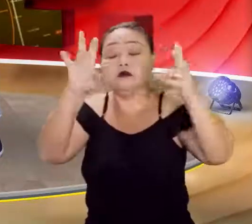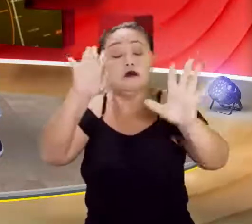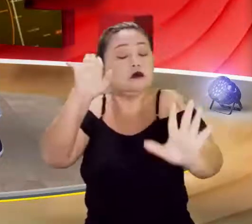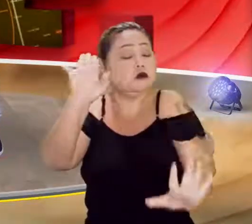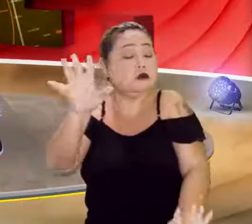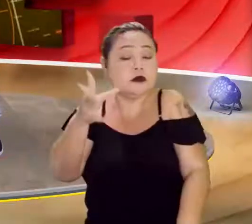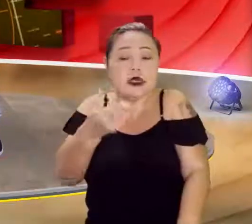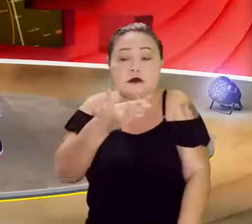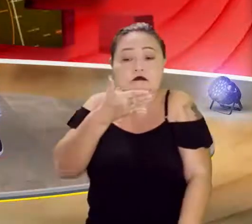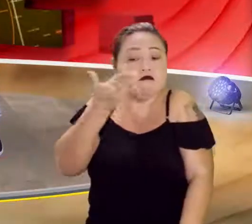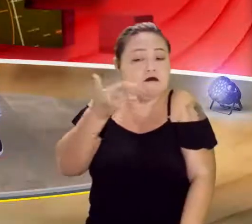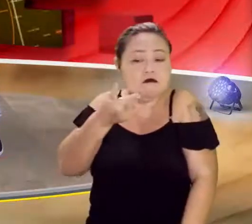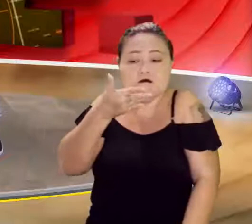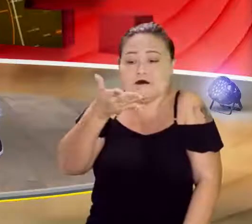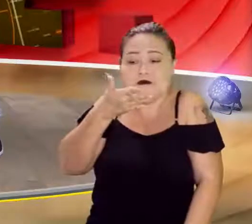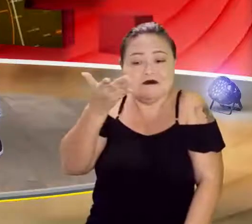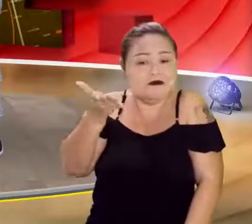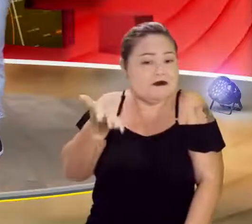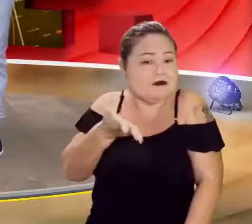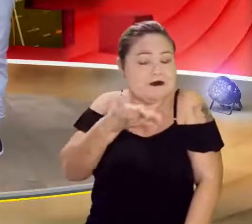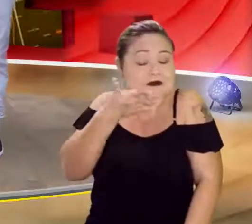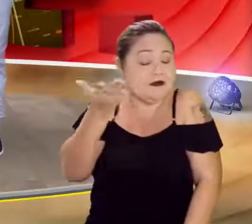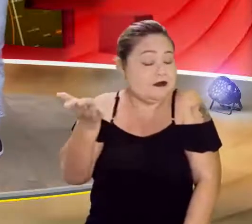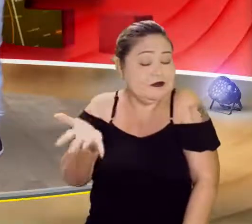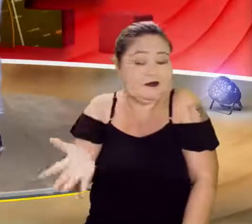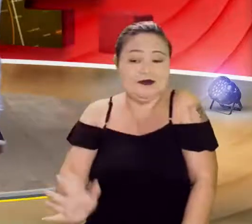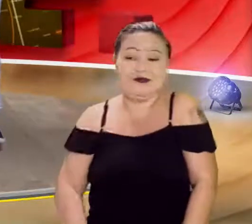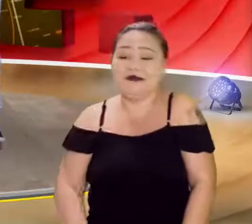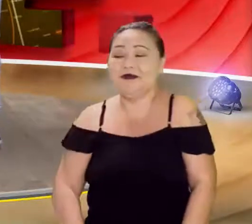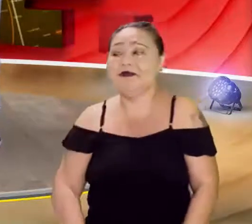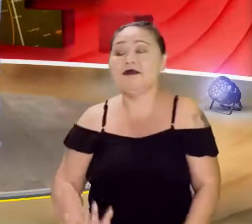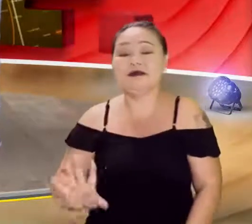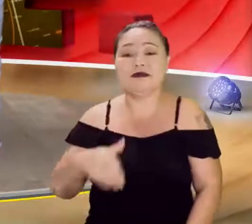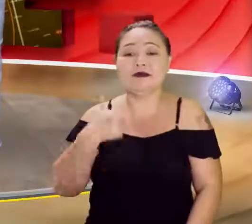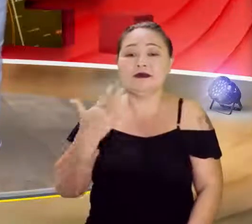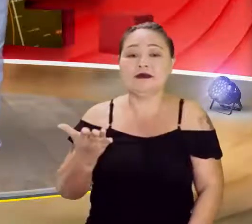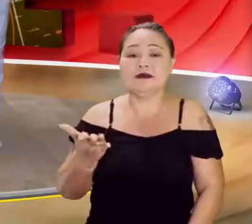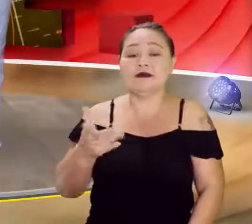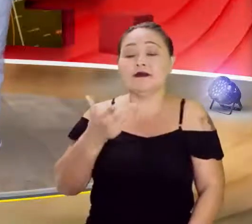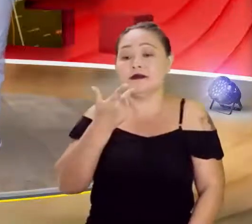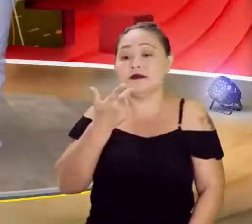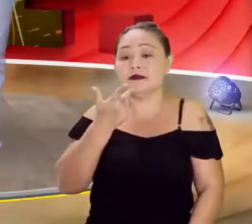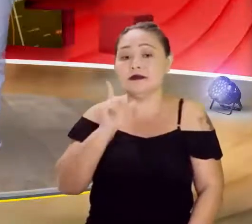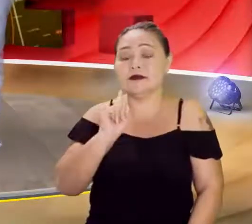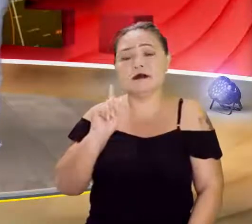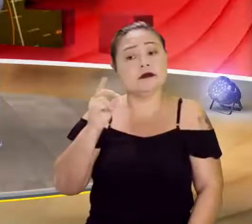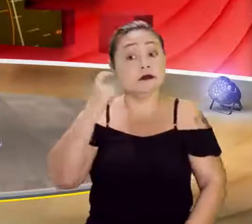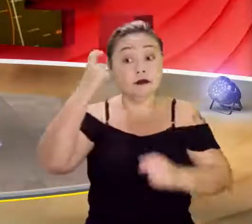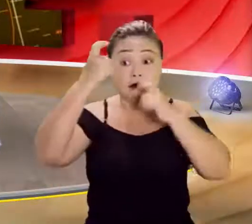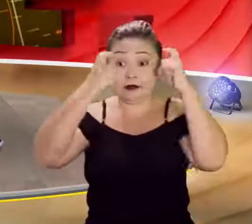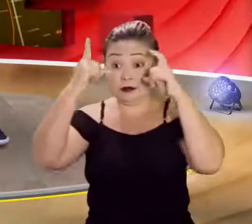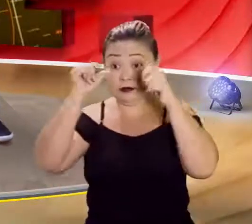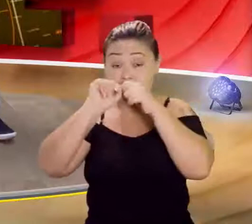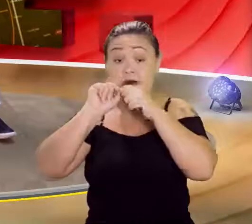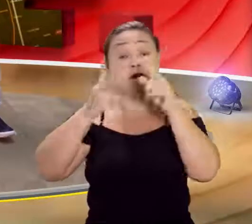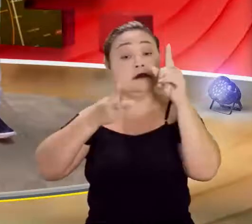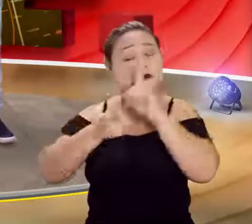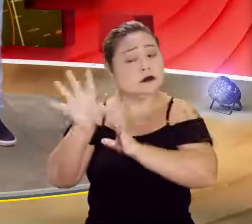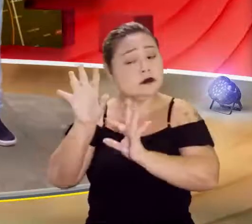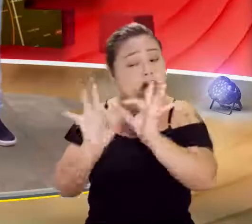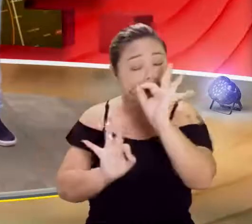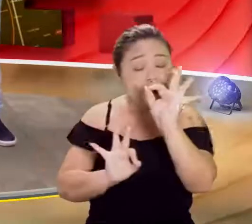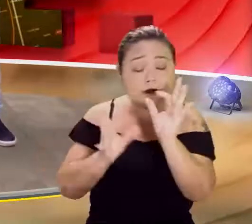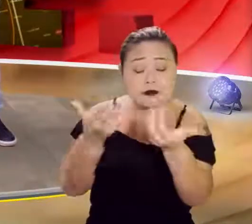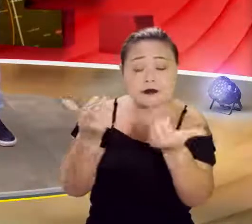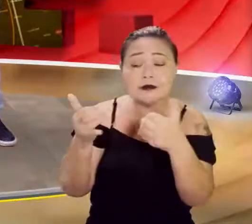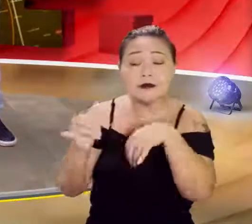bico. Tá no papo, né? Tá no papo. Ei, mas deixa eu falar para vocês. Não fiquem preocupados que a gente sempre arruma uma